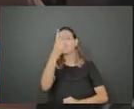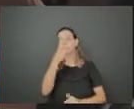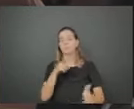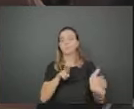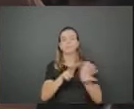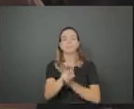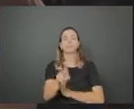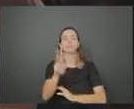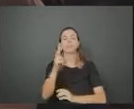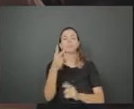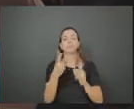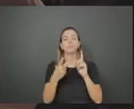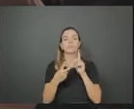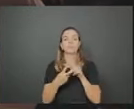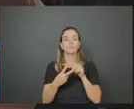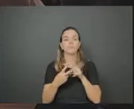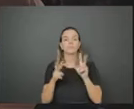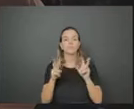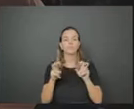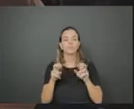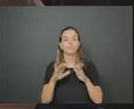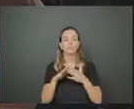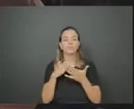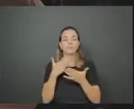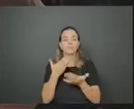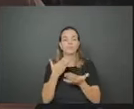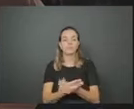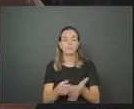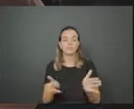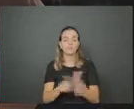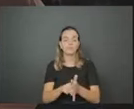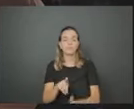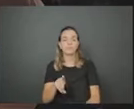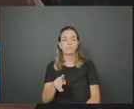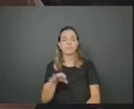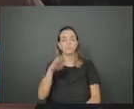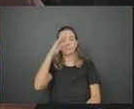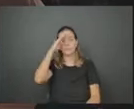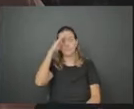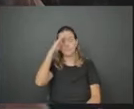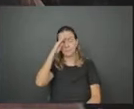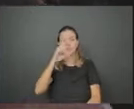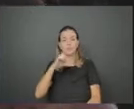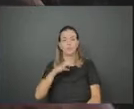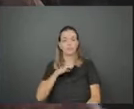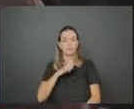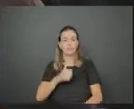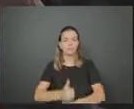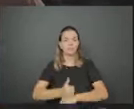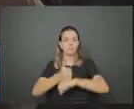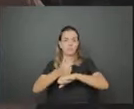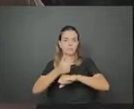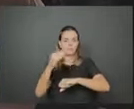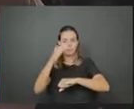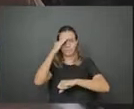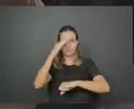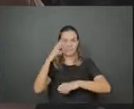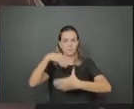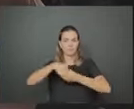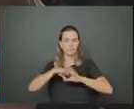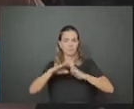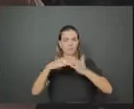relação às escolas cívico-militar. Você sabia se porque existe um diretor militar, né, nessas escolas, existem monitores também,